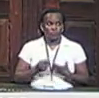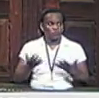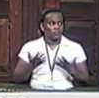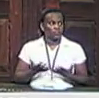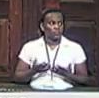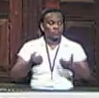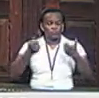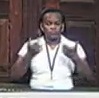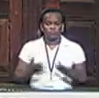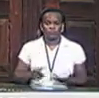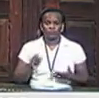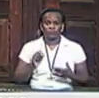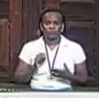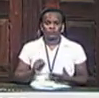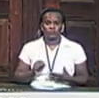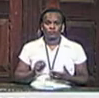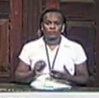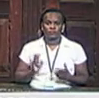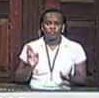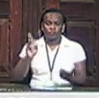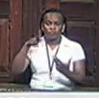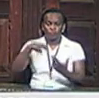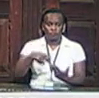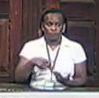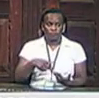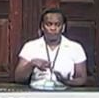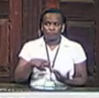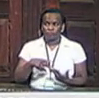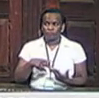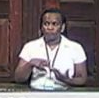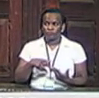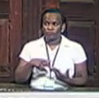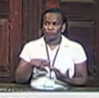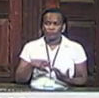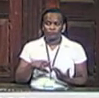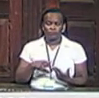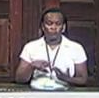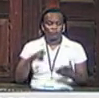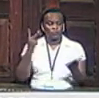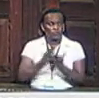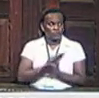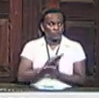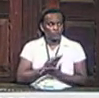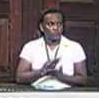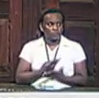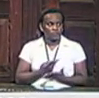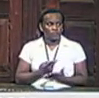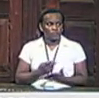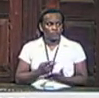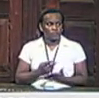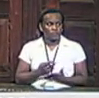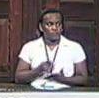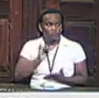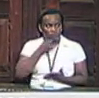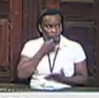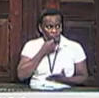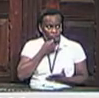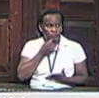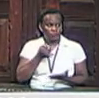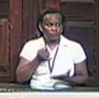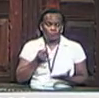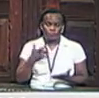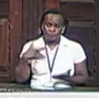fazer aqui uma referência ao episódio triste e